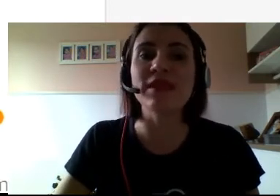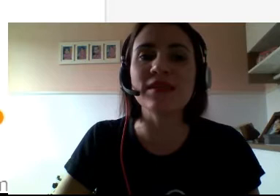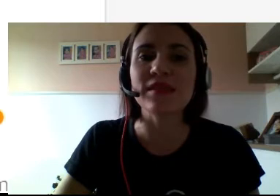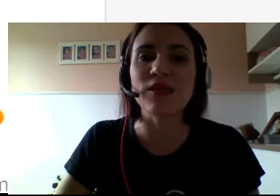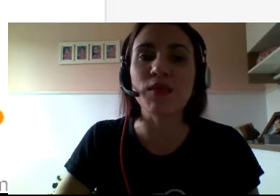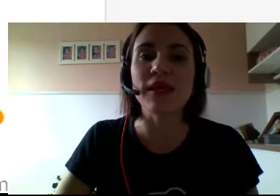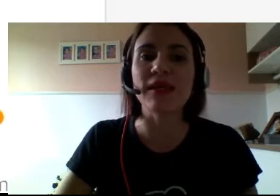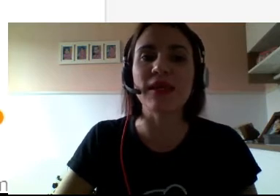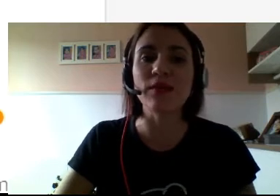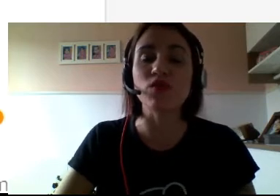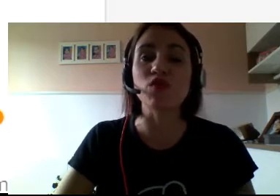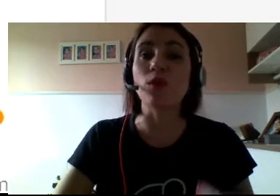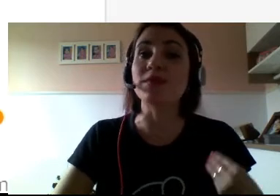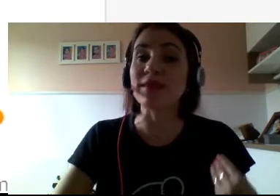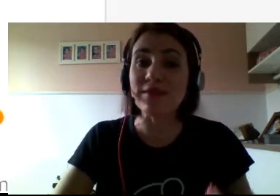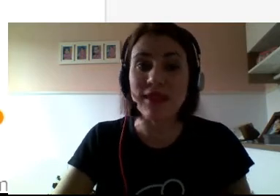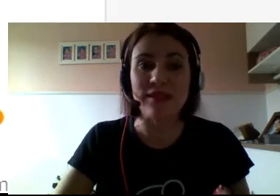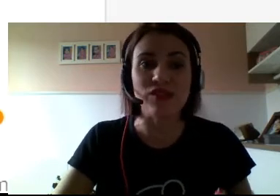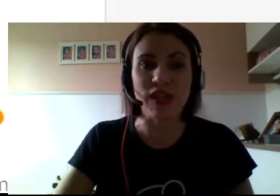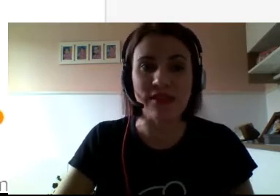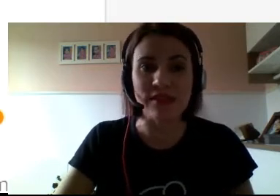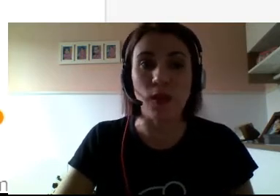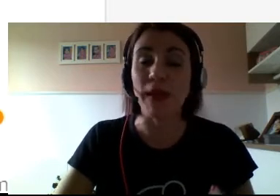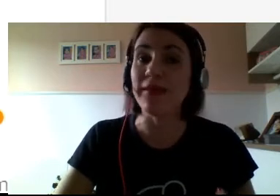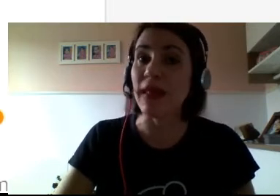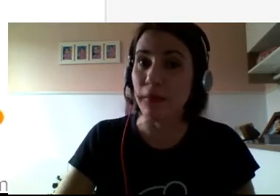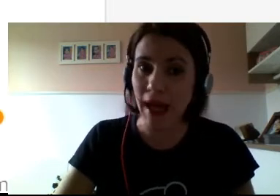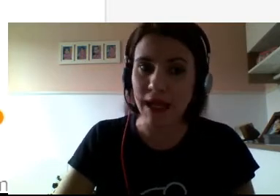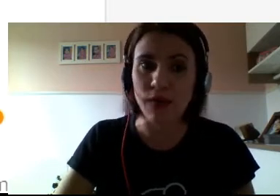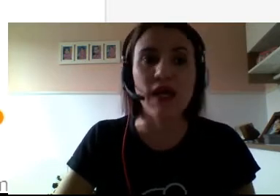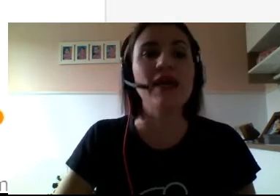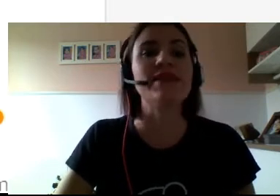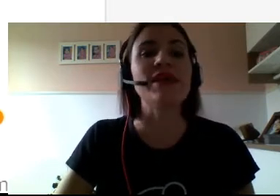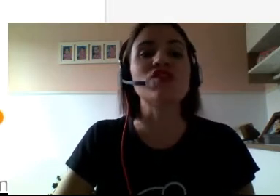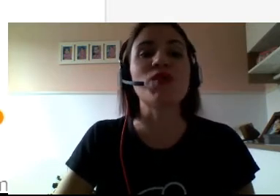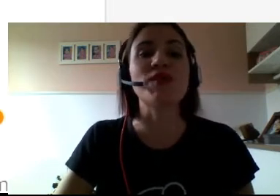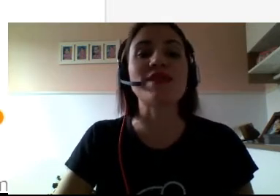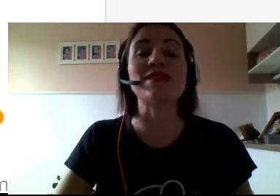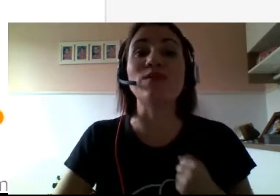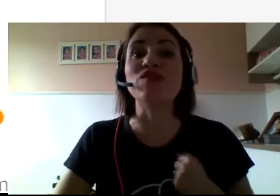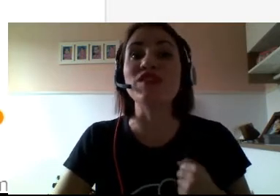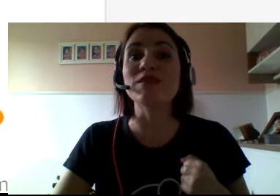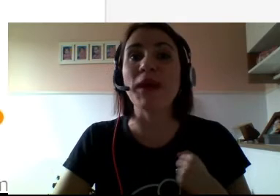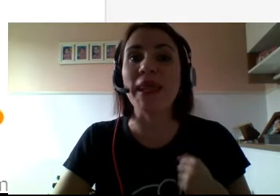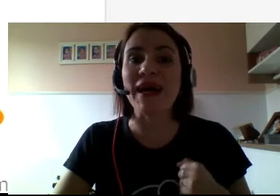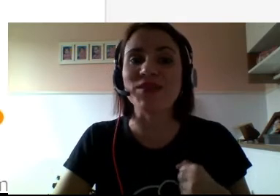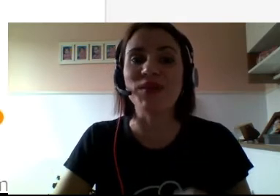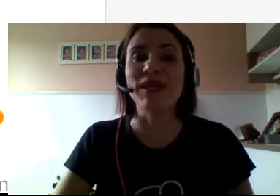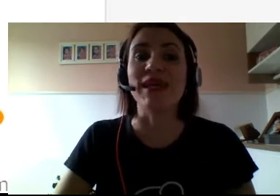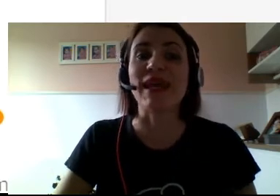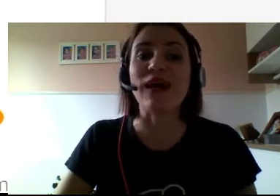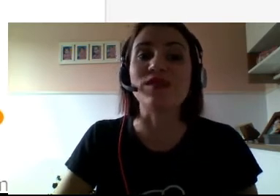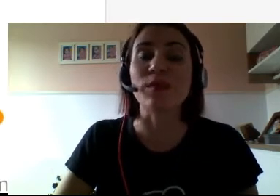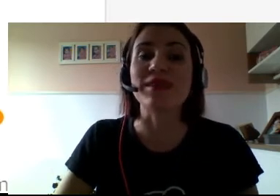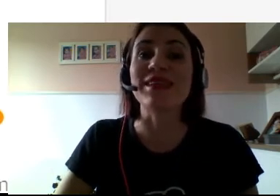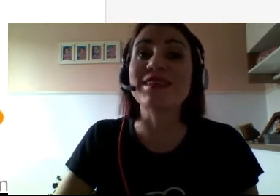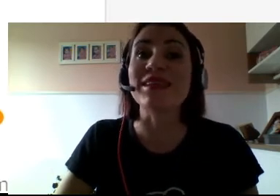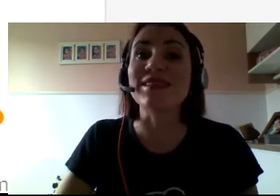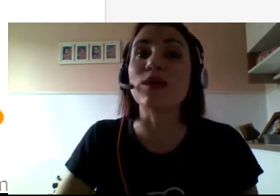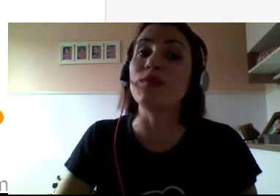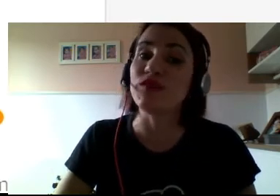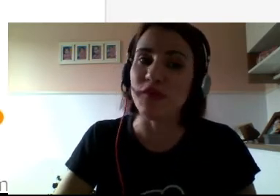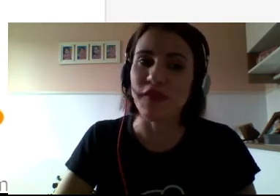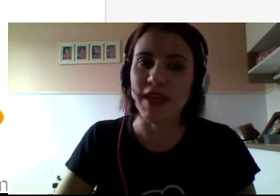público e fazer nascer o que criamos com tanta dedicação e trabalho deixa o coração disparado e